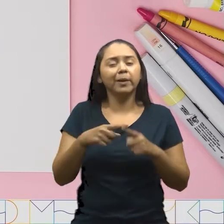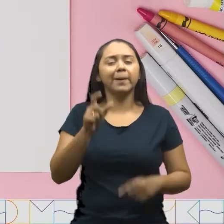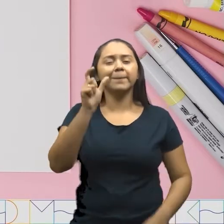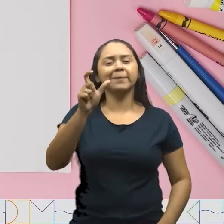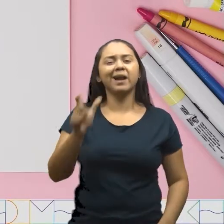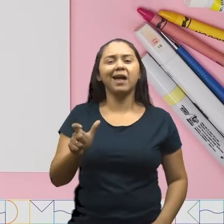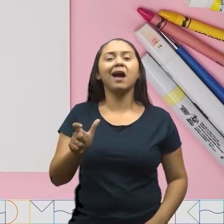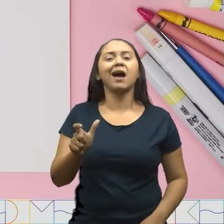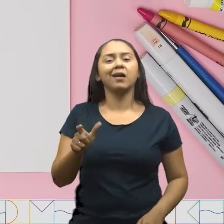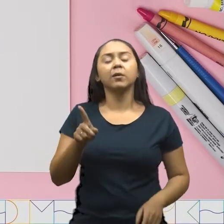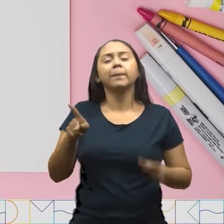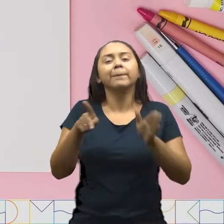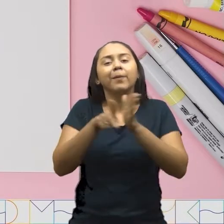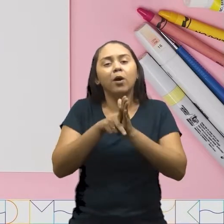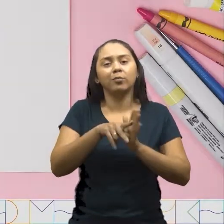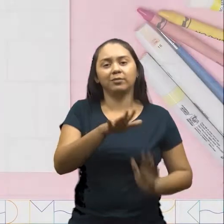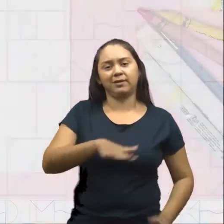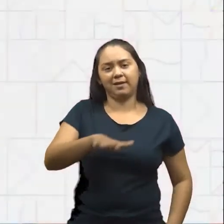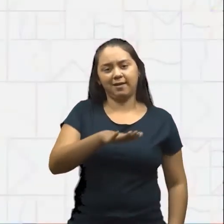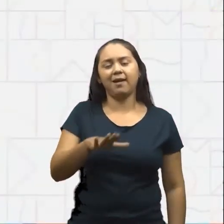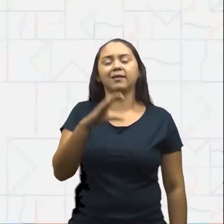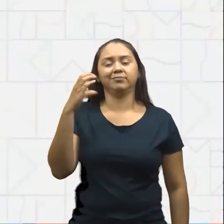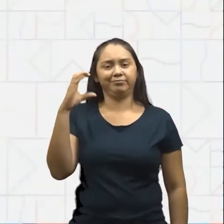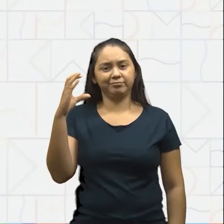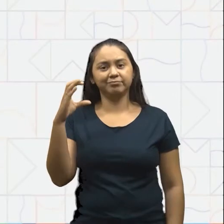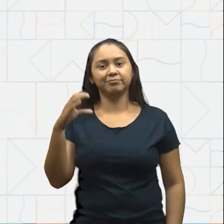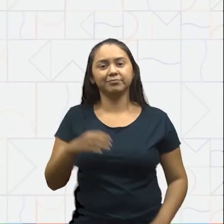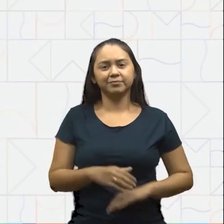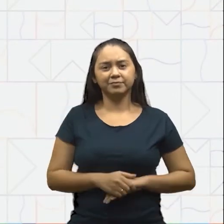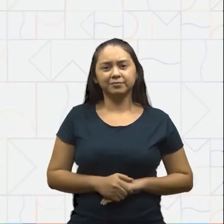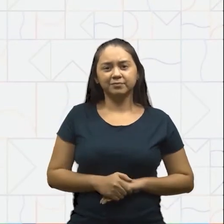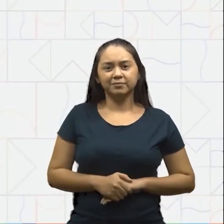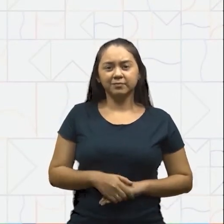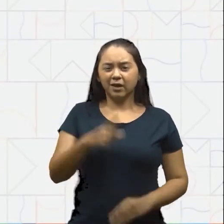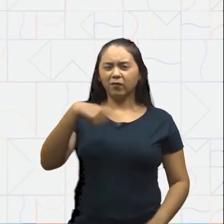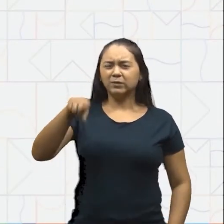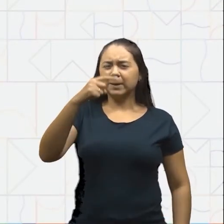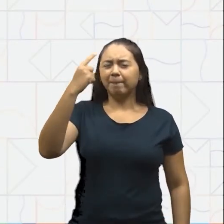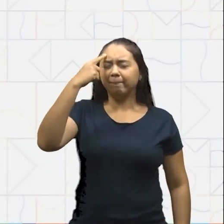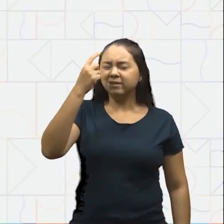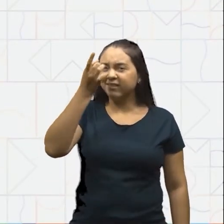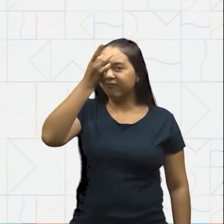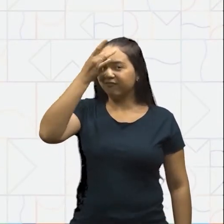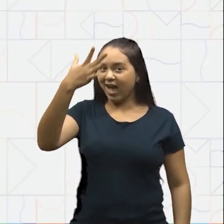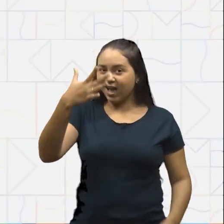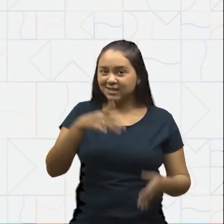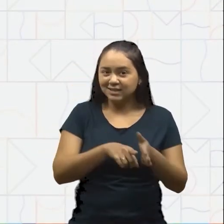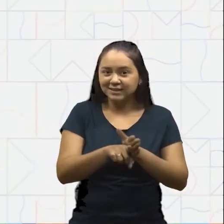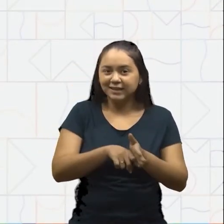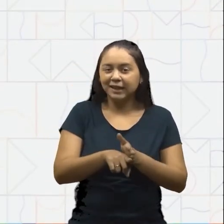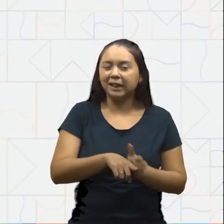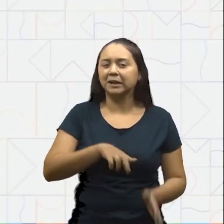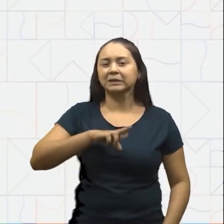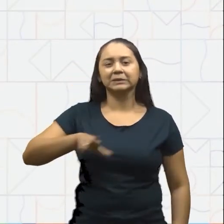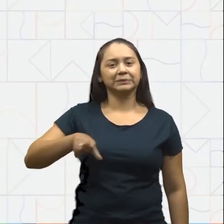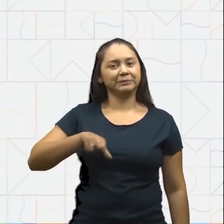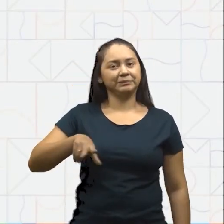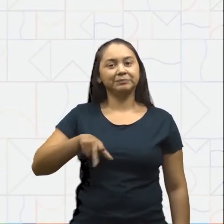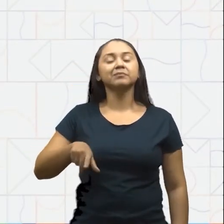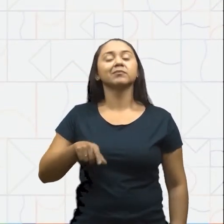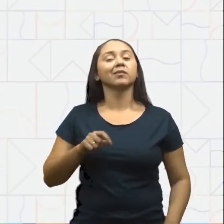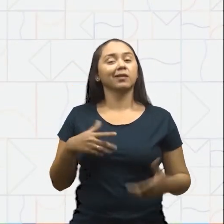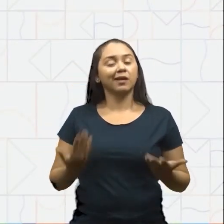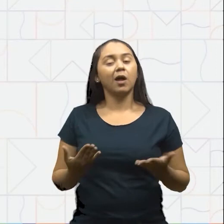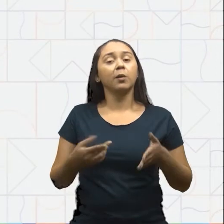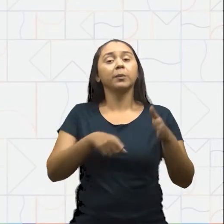e nomes utilizados por cientistas. E aí, achou que ia ser fácil ser um pesquisador? Nada disso. Para